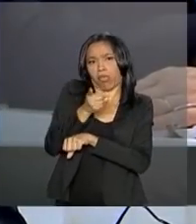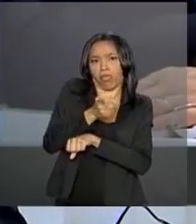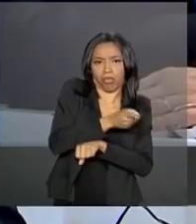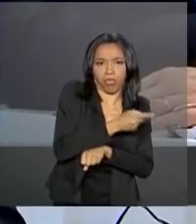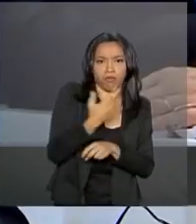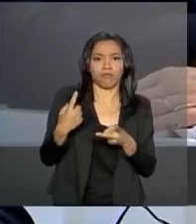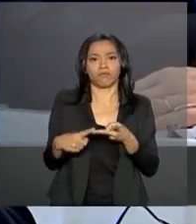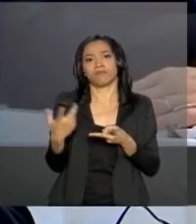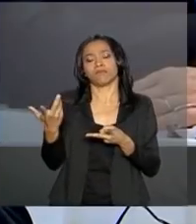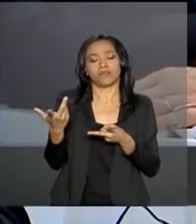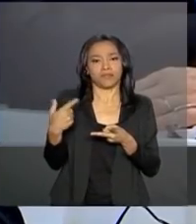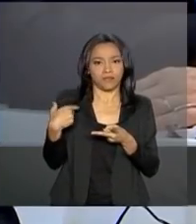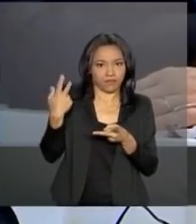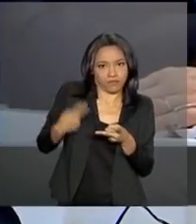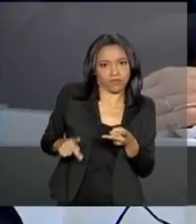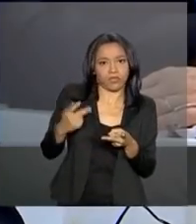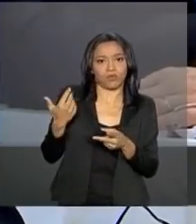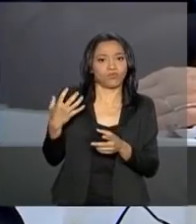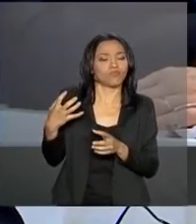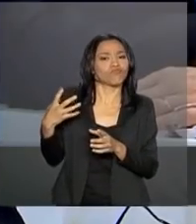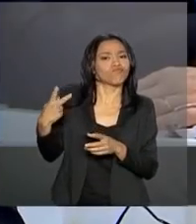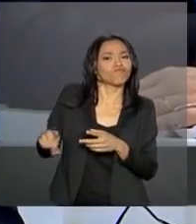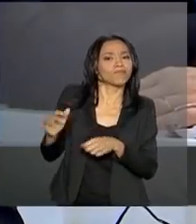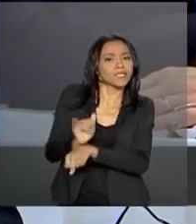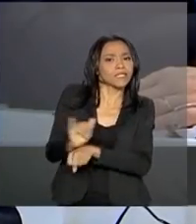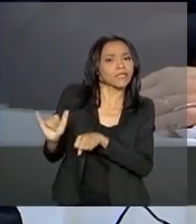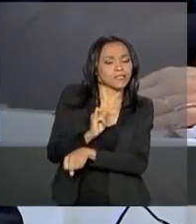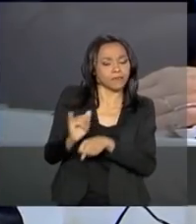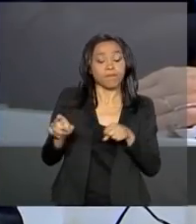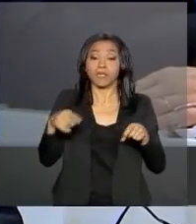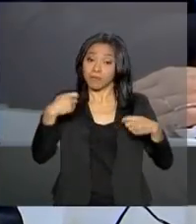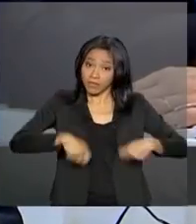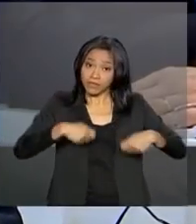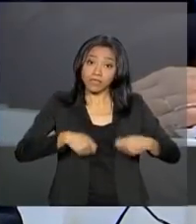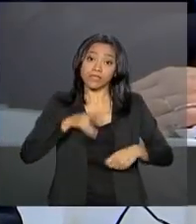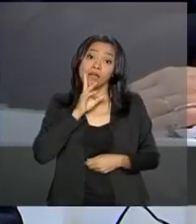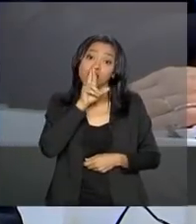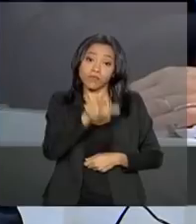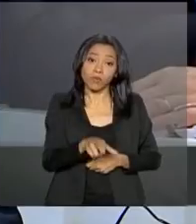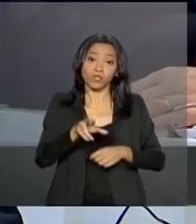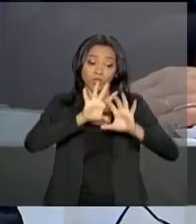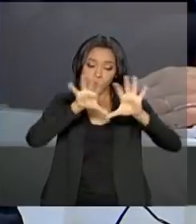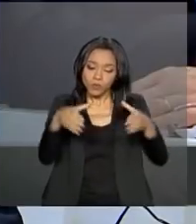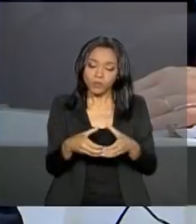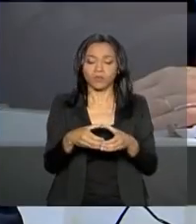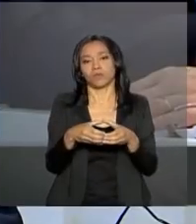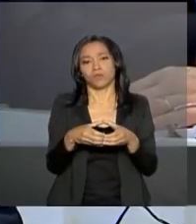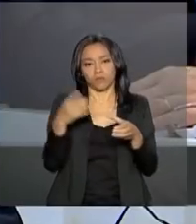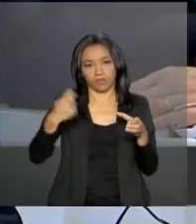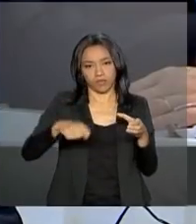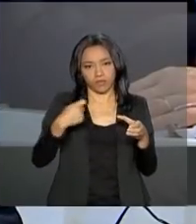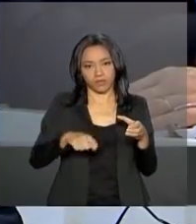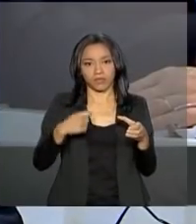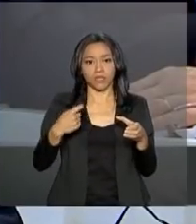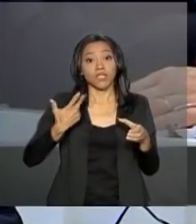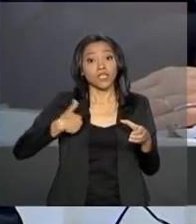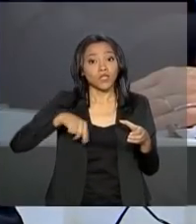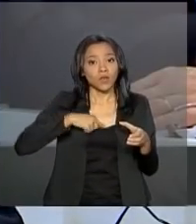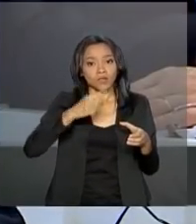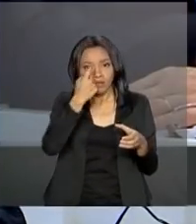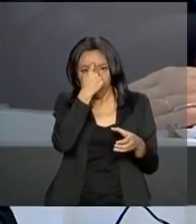portanto exigem comandos respostas coletivas exigem que nos mantenhamos apegados a